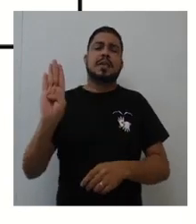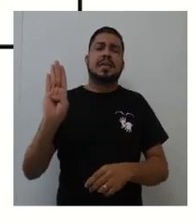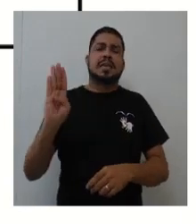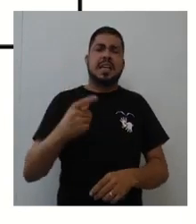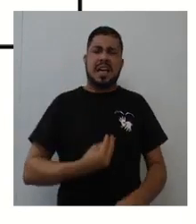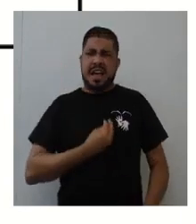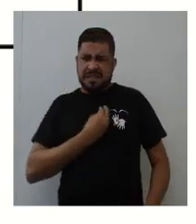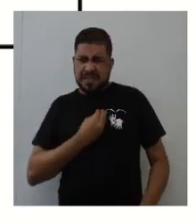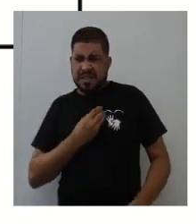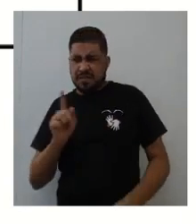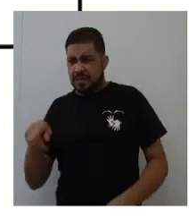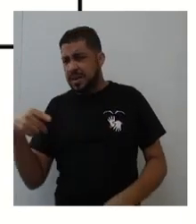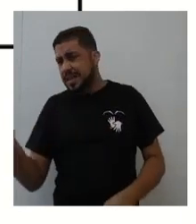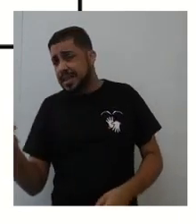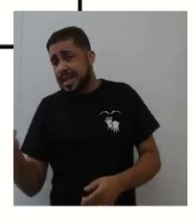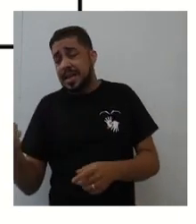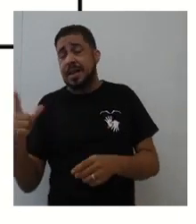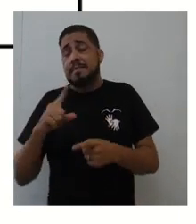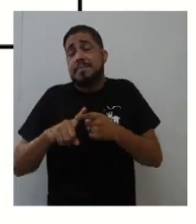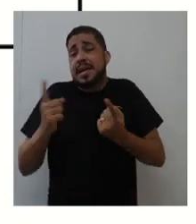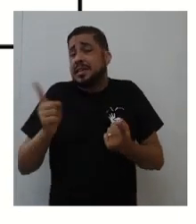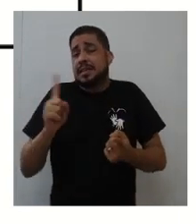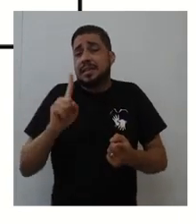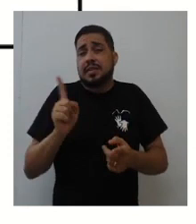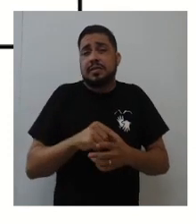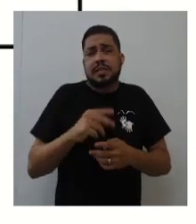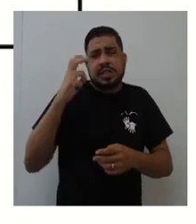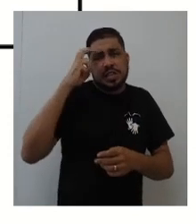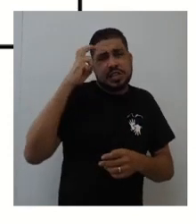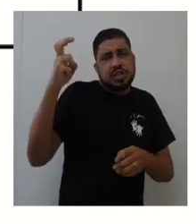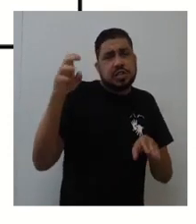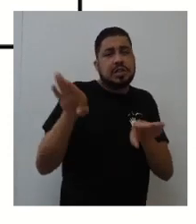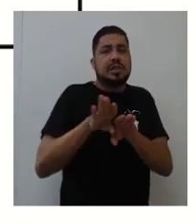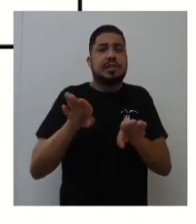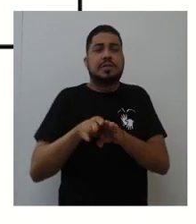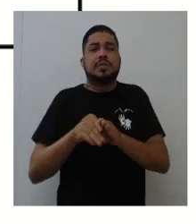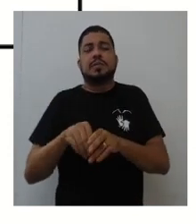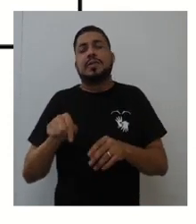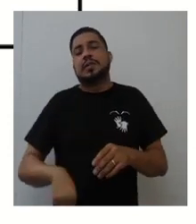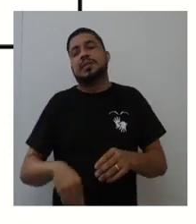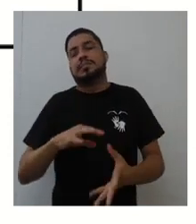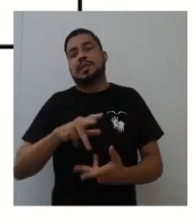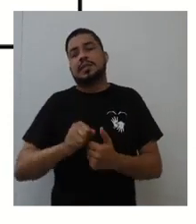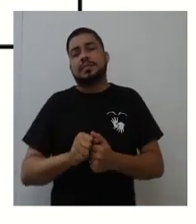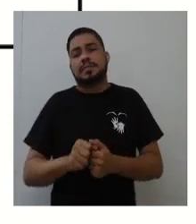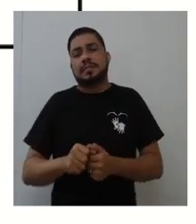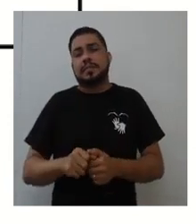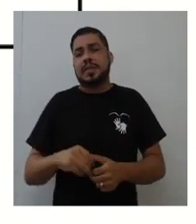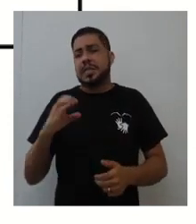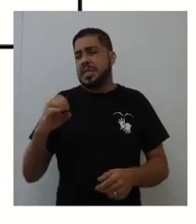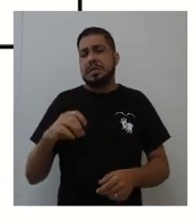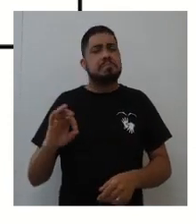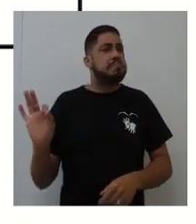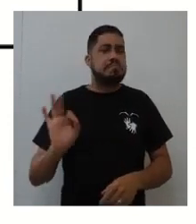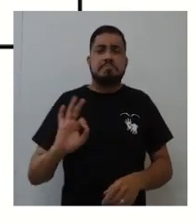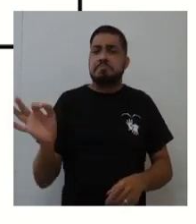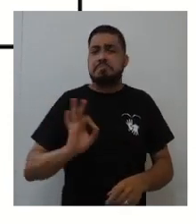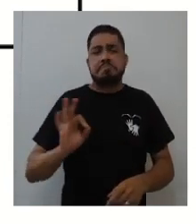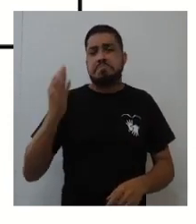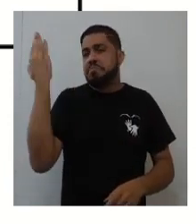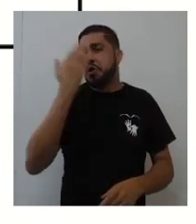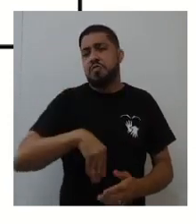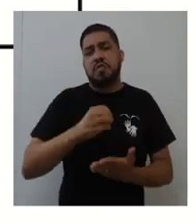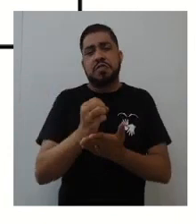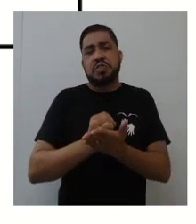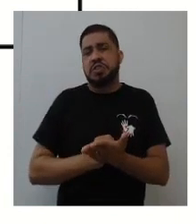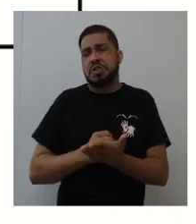vida fora da Terra, mas não inteligente como a do nosso planeta. Letra C. Não há nenhuma evidência oficial,